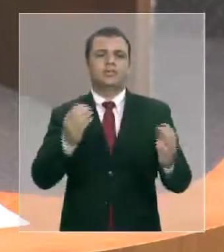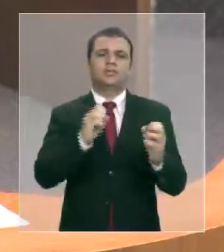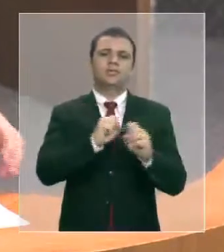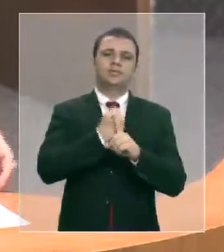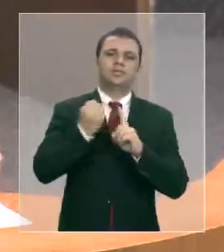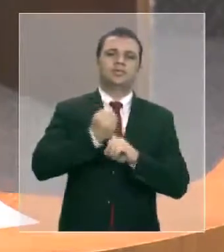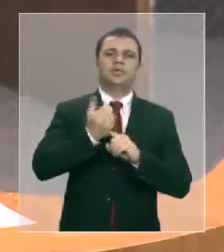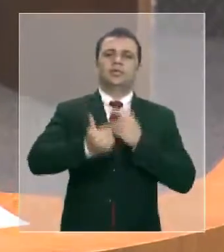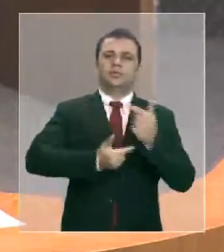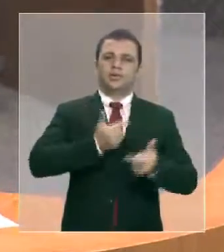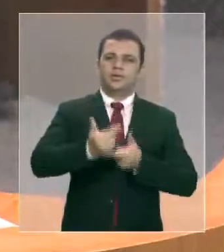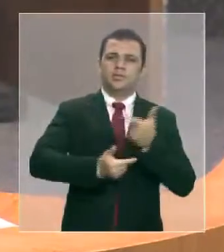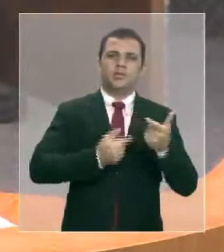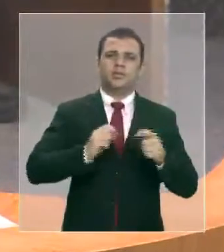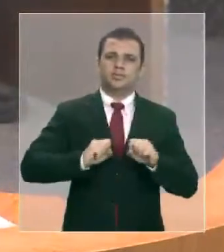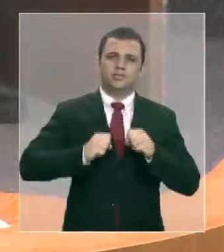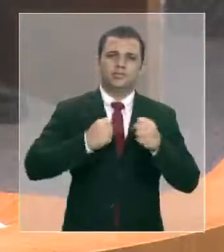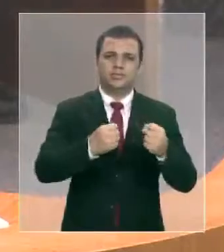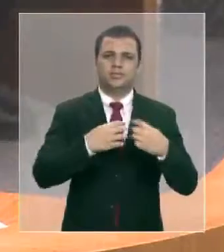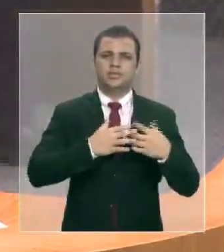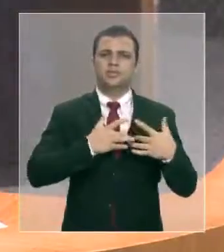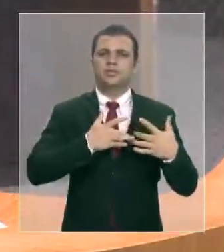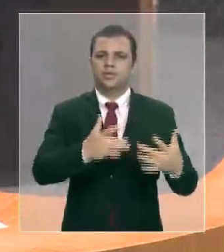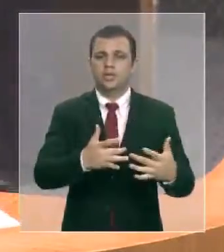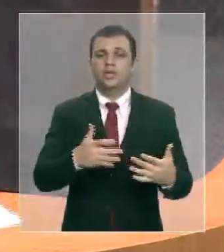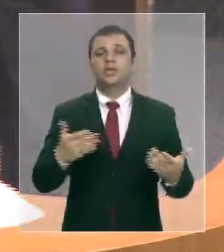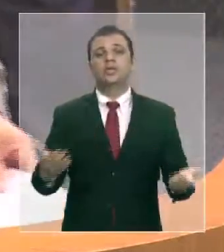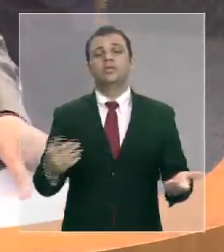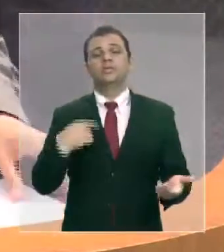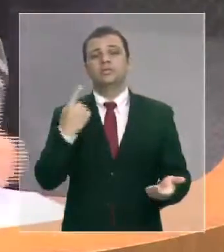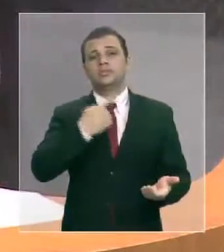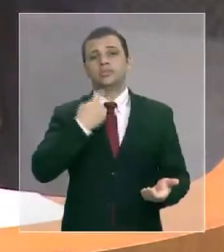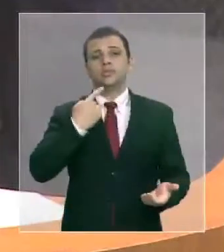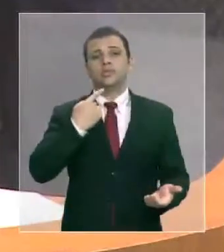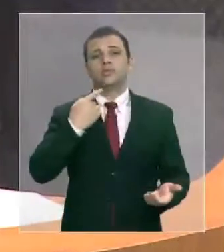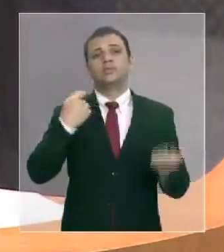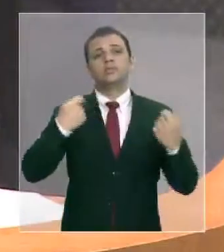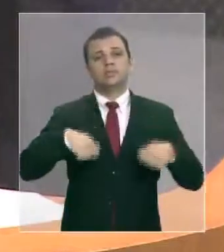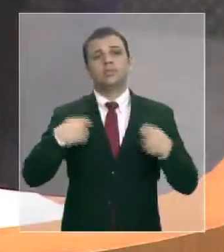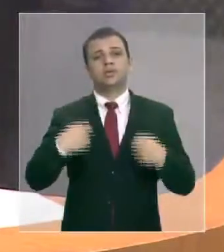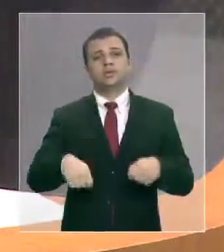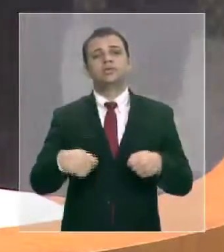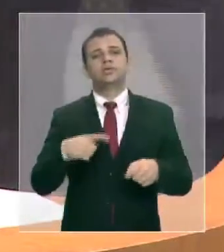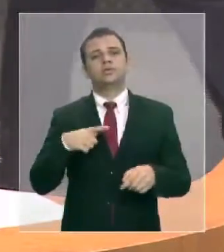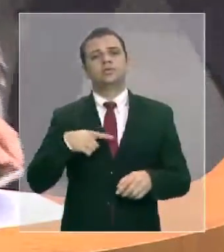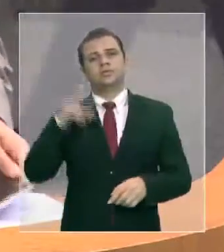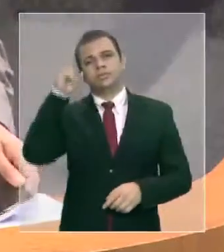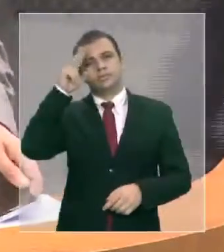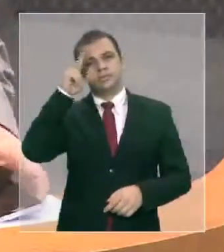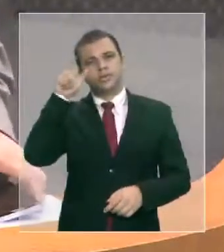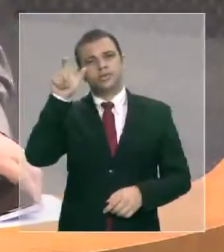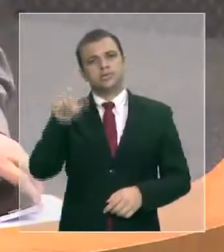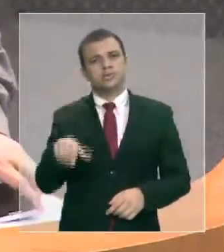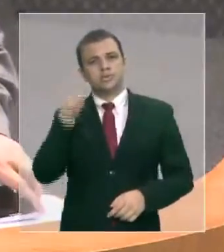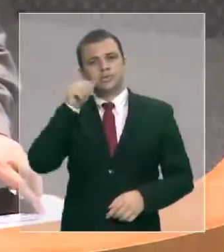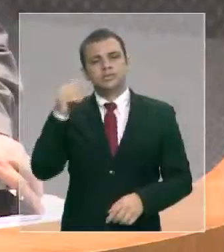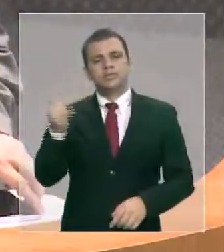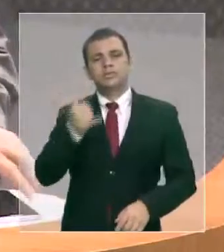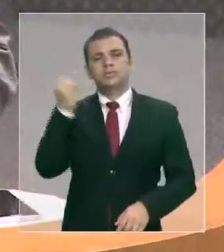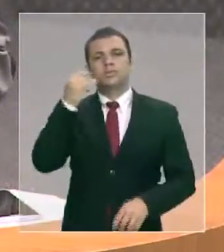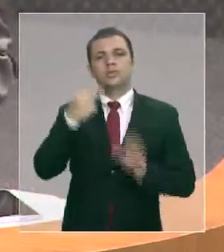trabalho. E nós não podemos deixar aqui de fazer essa referência a estas que representam tudo que nós temos de mais valoroso na